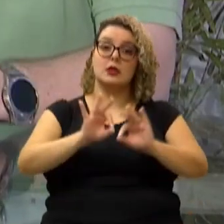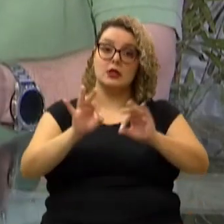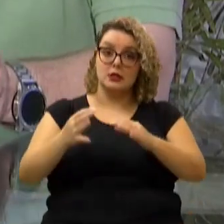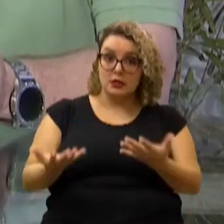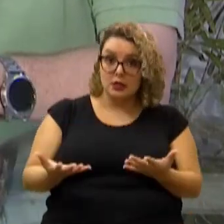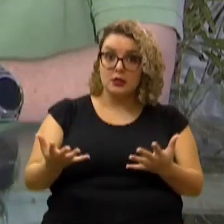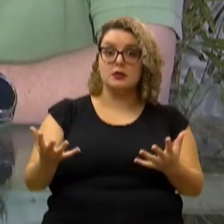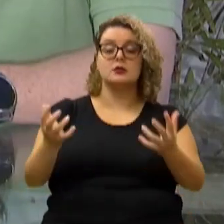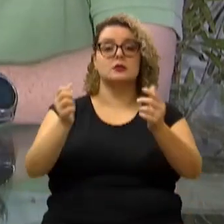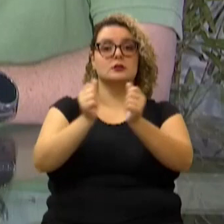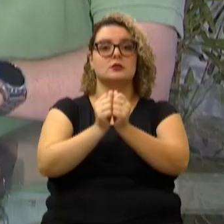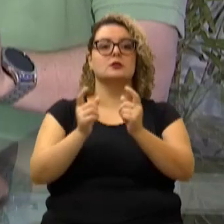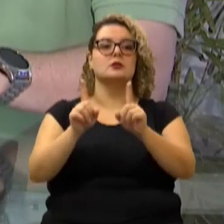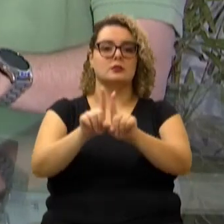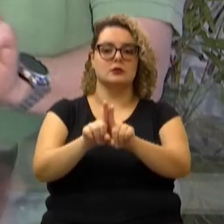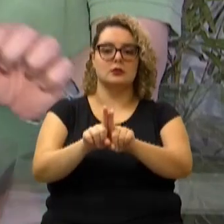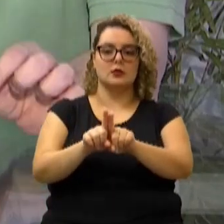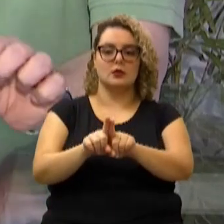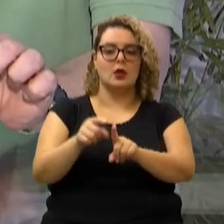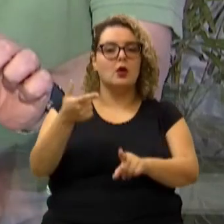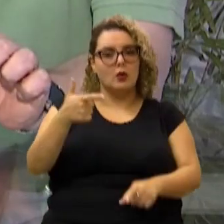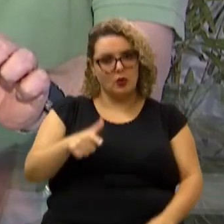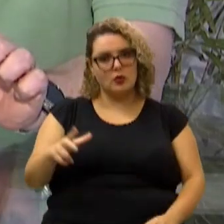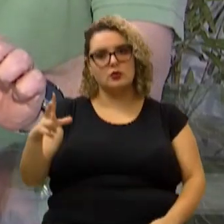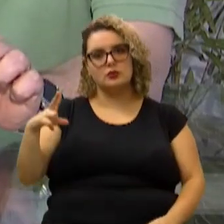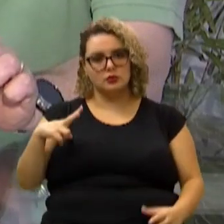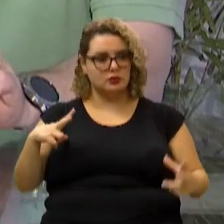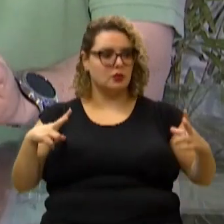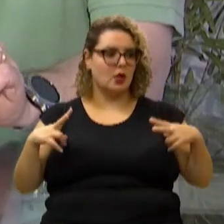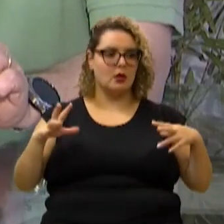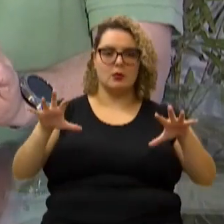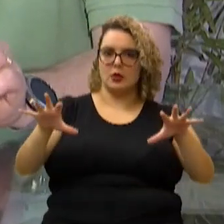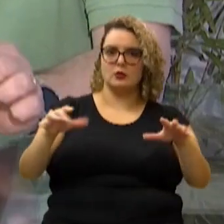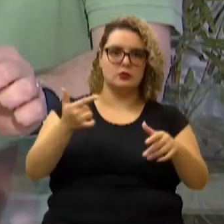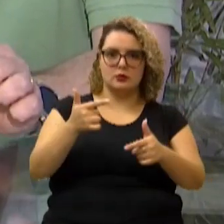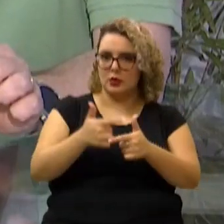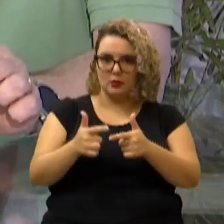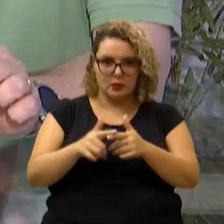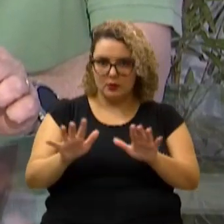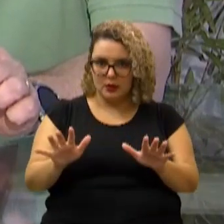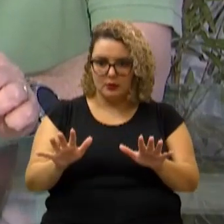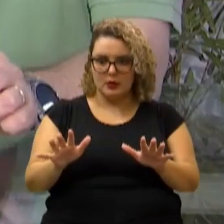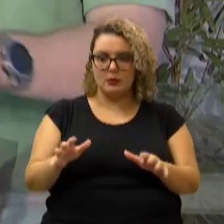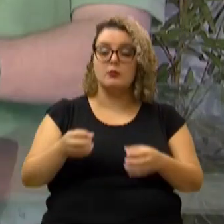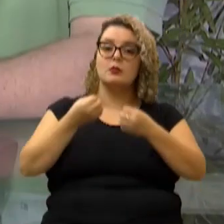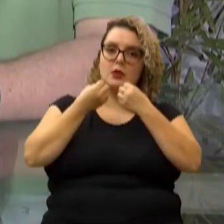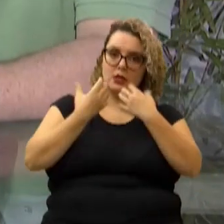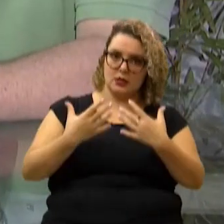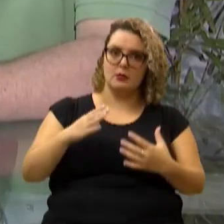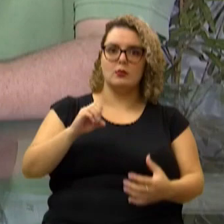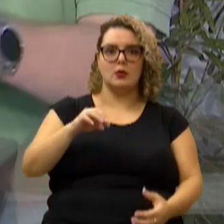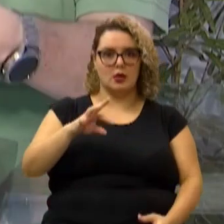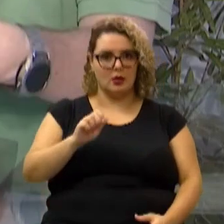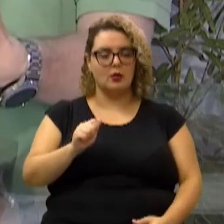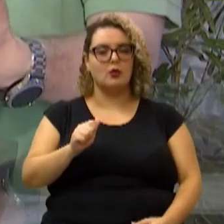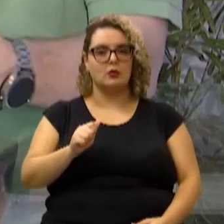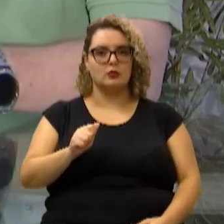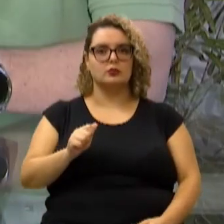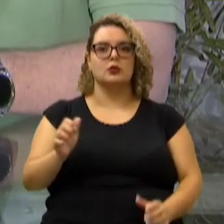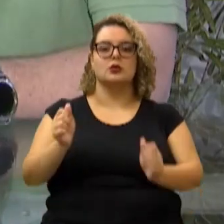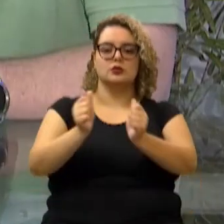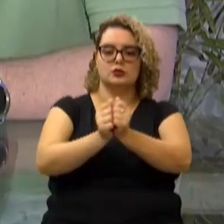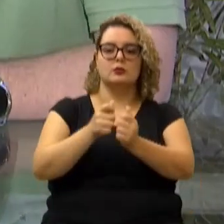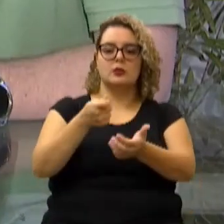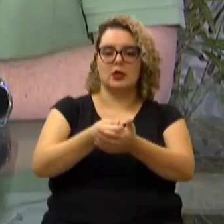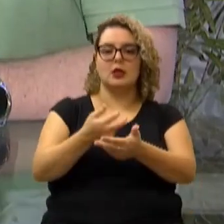momento planejando em se juntar mantenham as suas contas individuais não há problema nenhum nisso mas é bom ter uma conta conjunta para